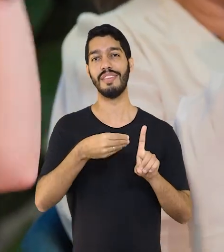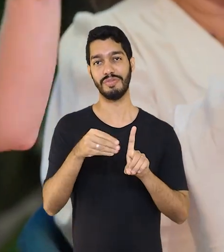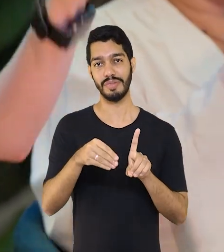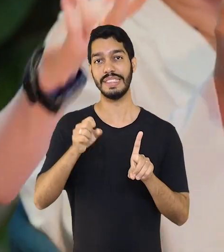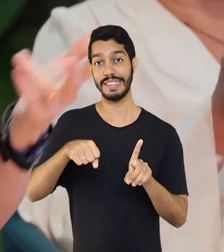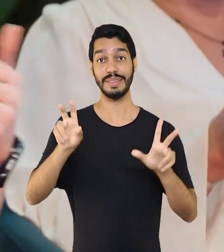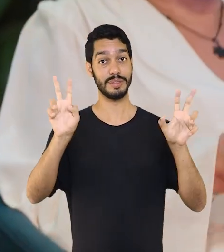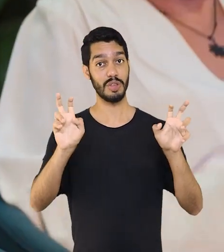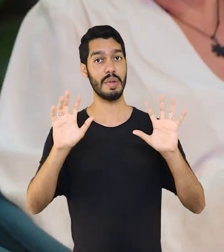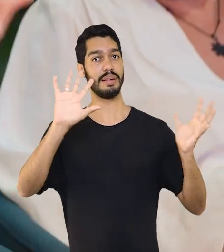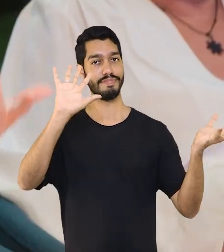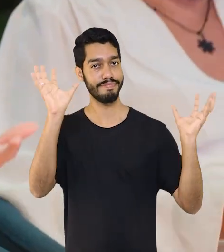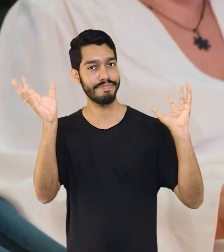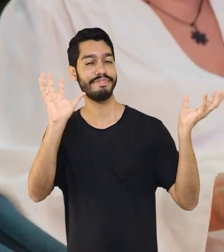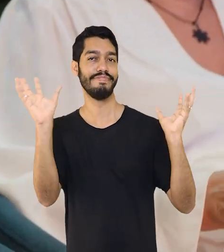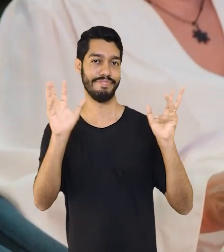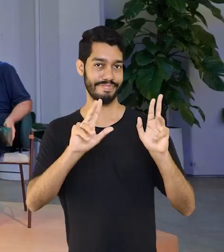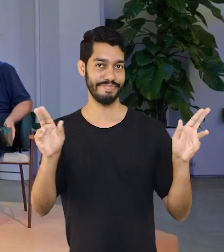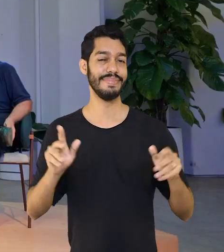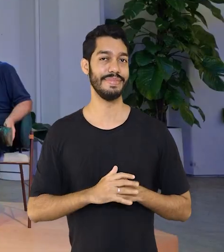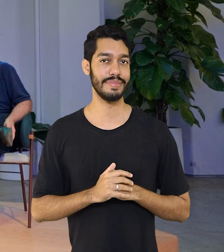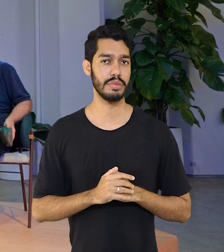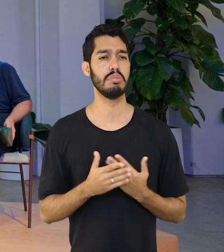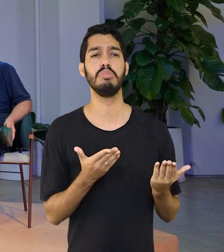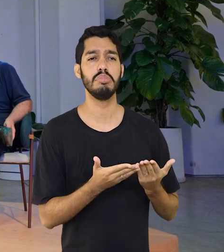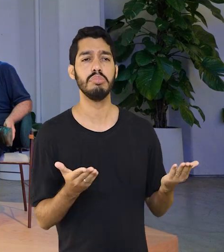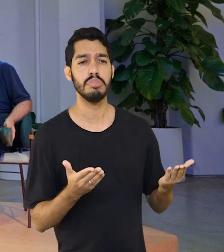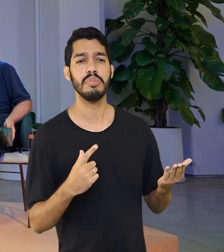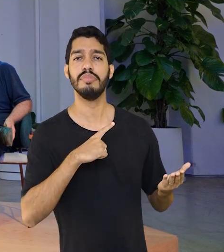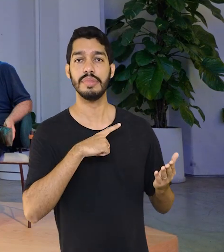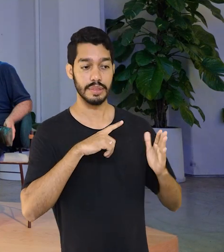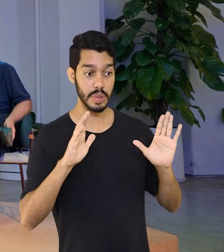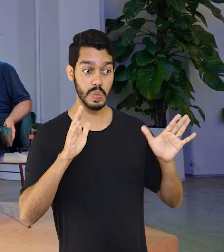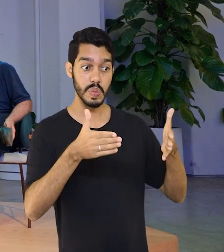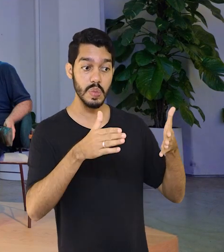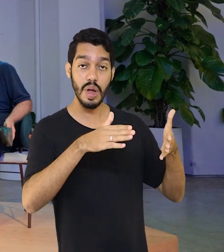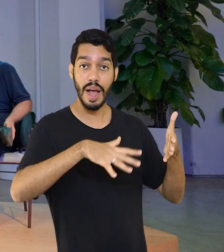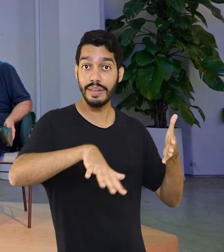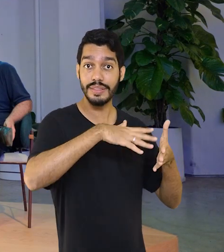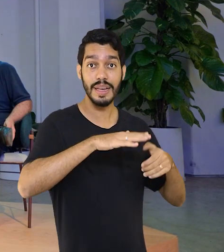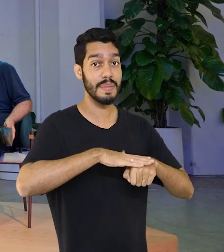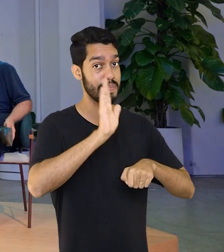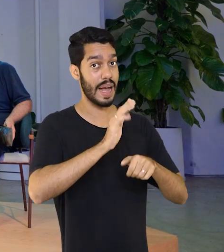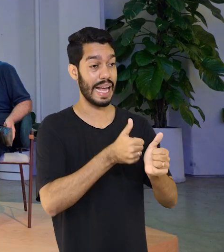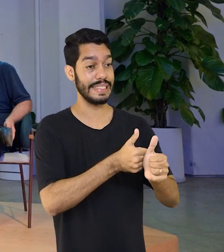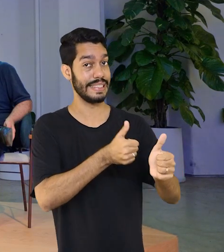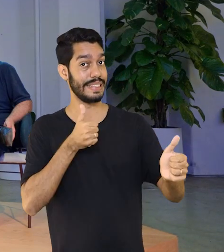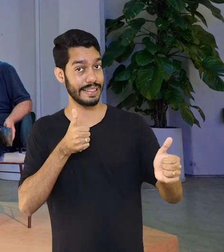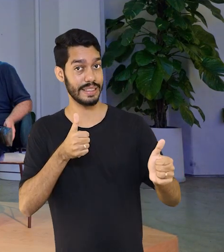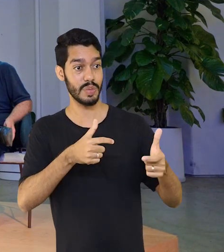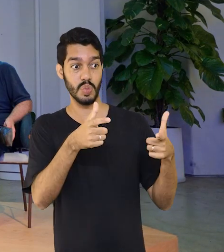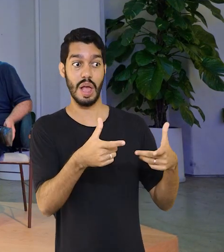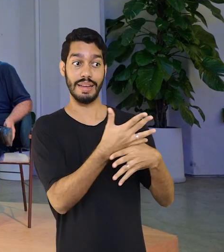regiões que a gente tem uma vulnerabilidade para questões climáticas. E elas estão concentradas em áreas mais